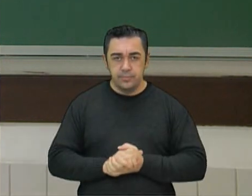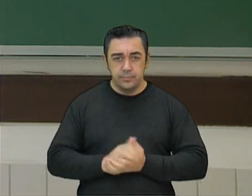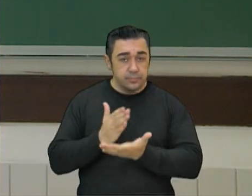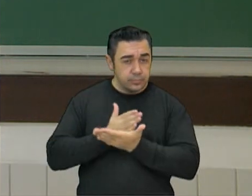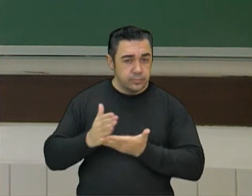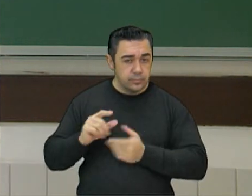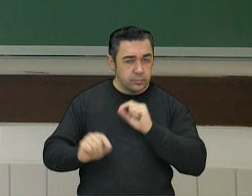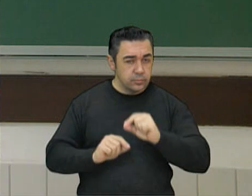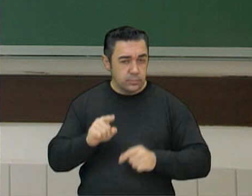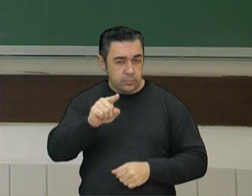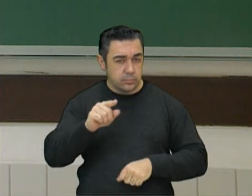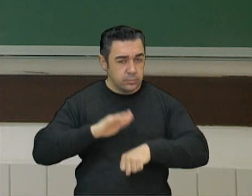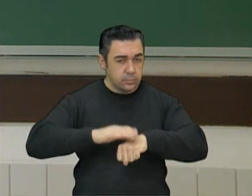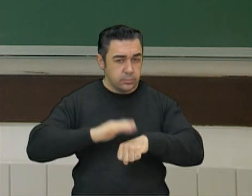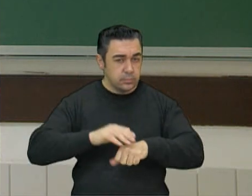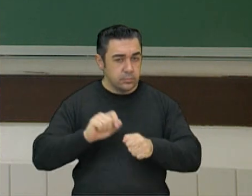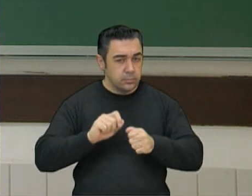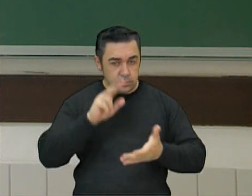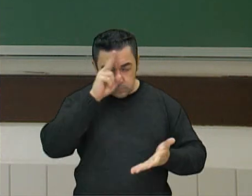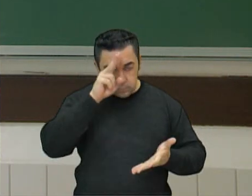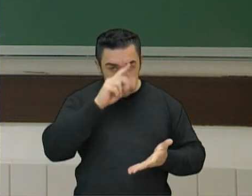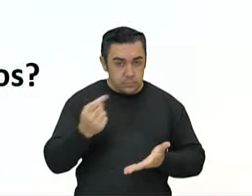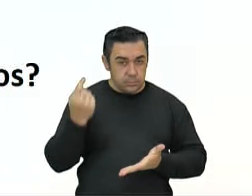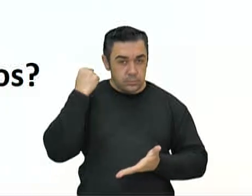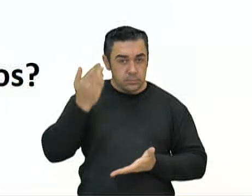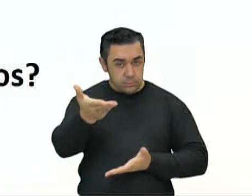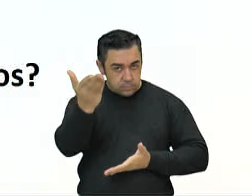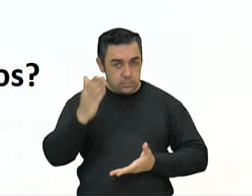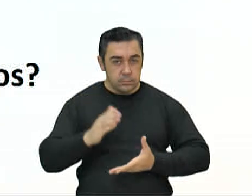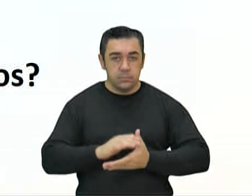Começando, tem tarefa para você relembrar. Vai lá.